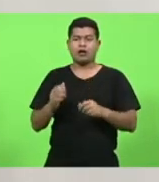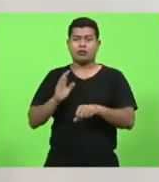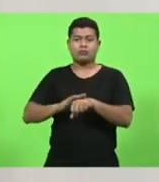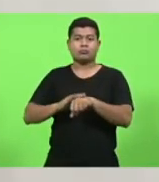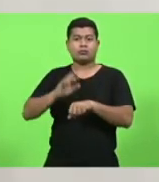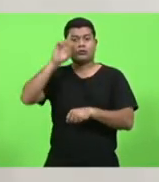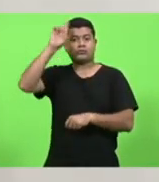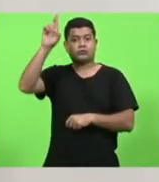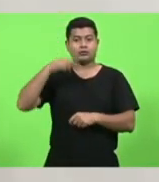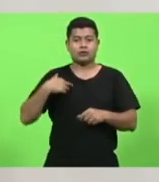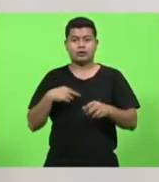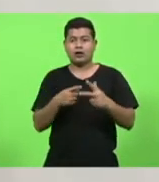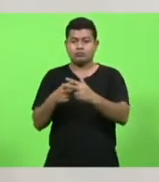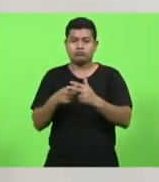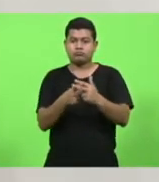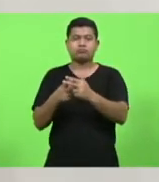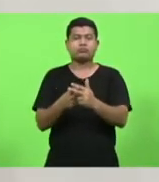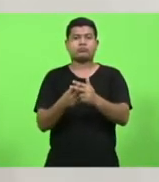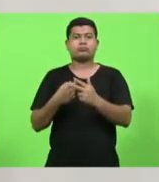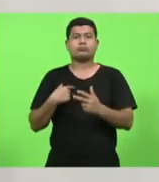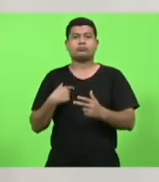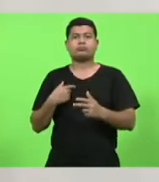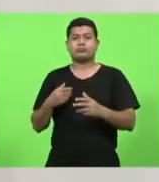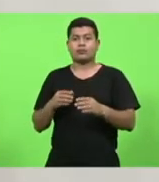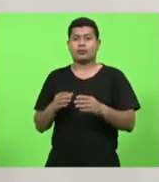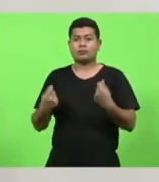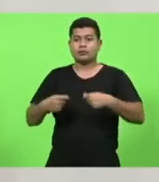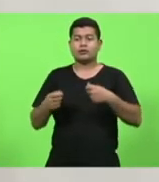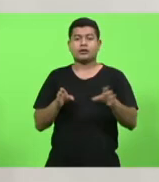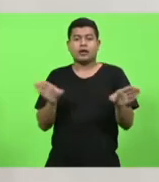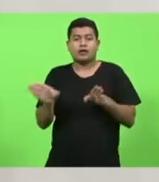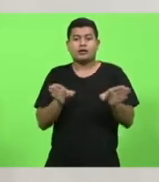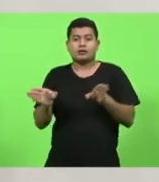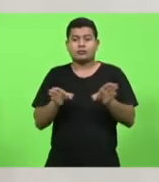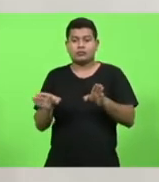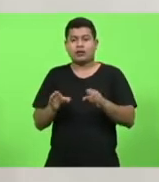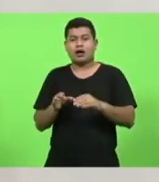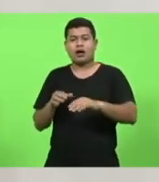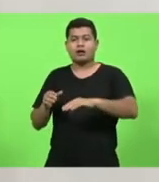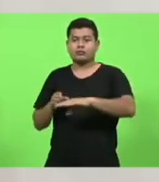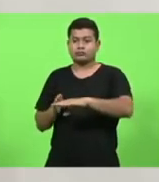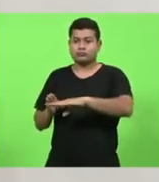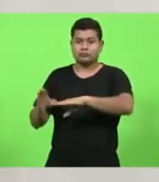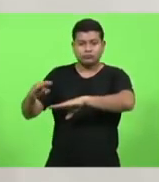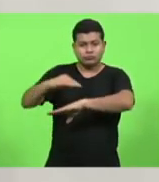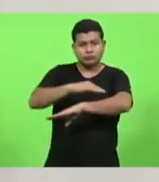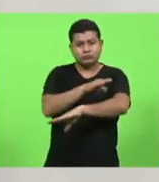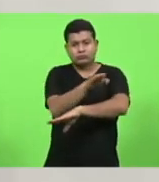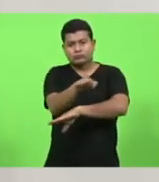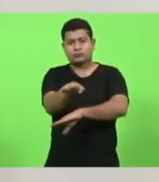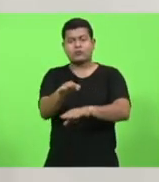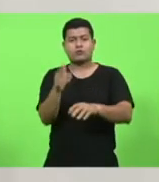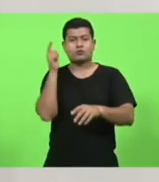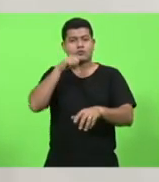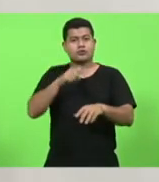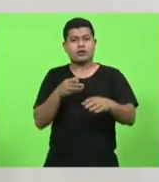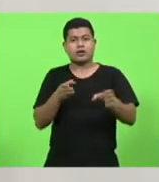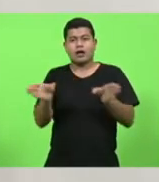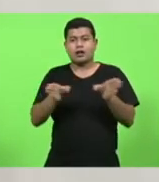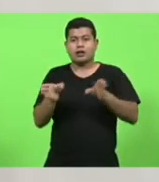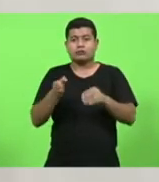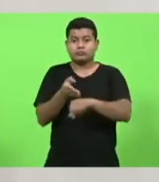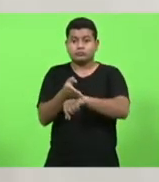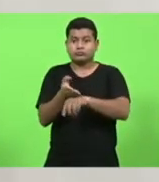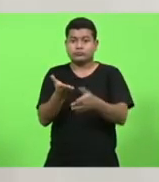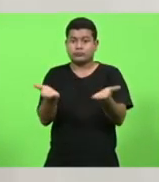escola, que tenha uma rampa de acessibilidade. Tem um rapaz que é deficiente e precisa de uma rampa de acessibilidade. E a escola